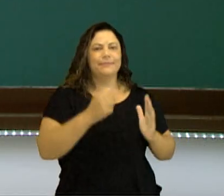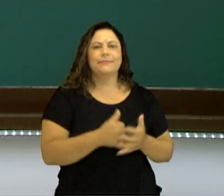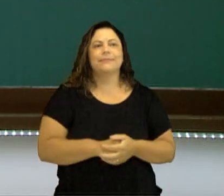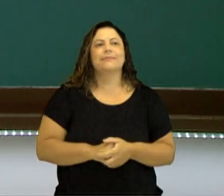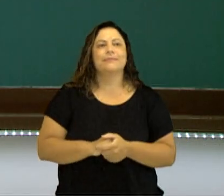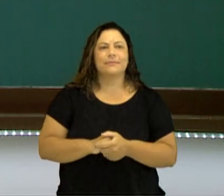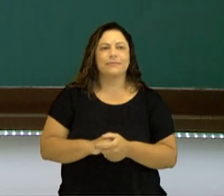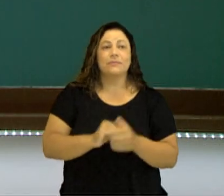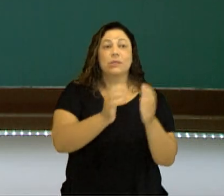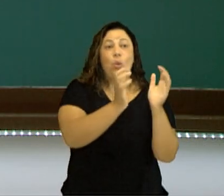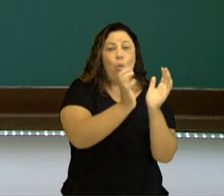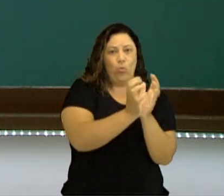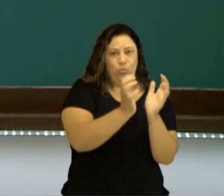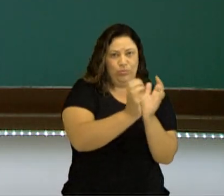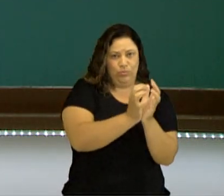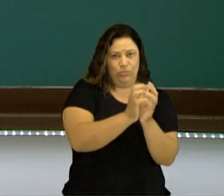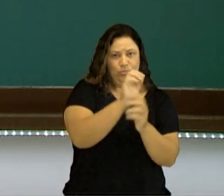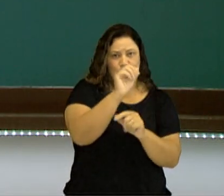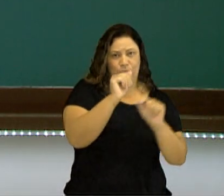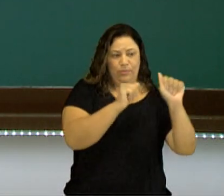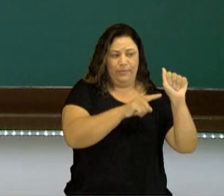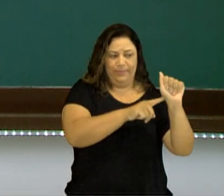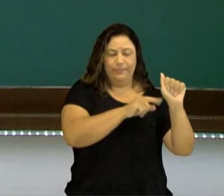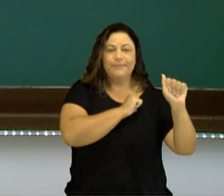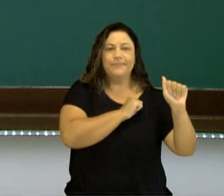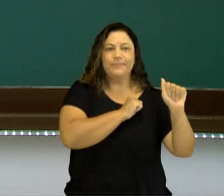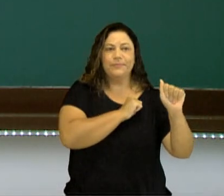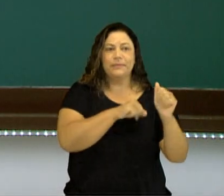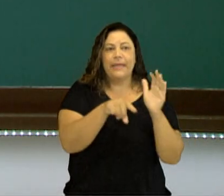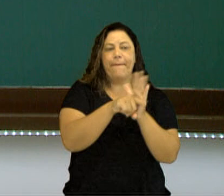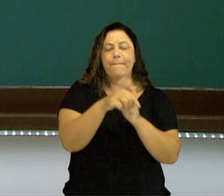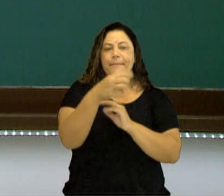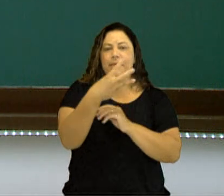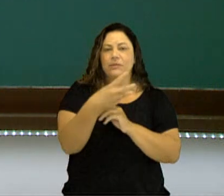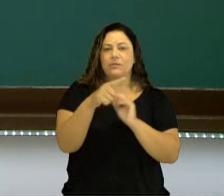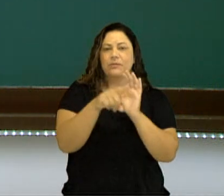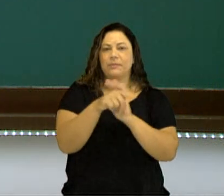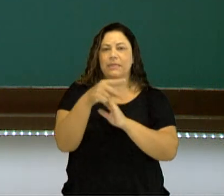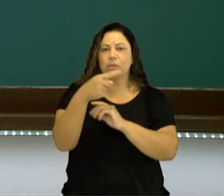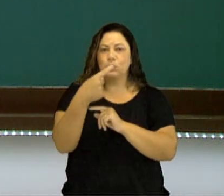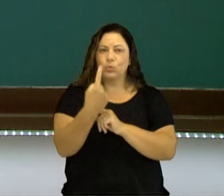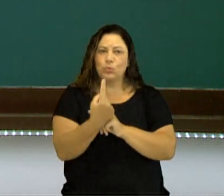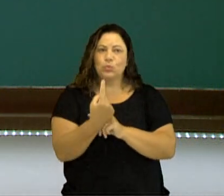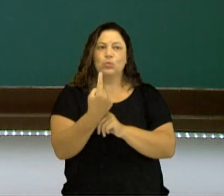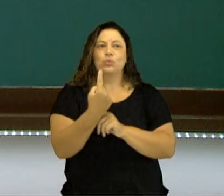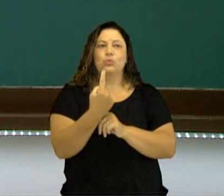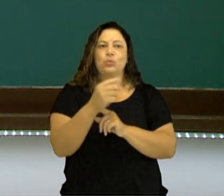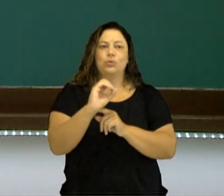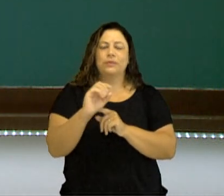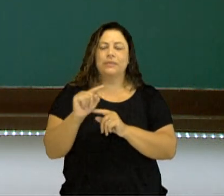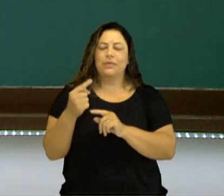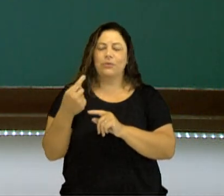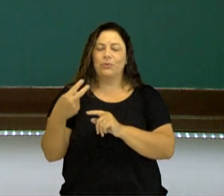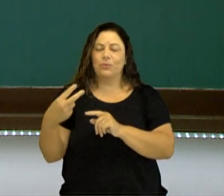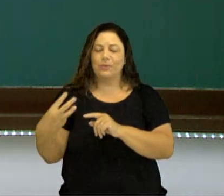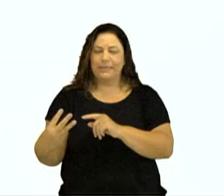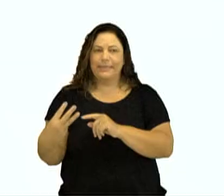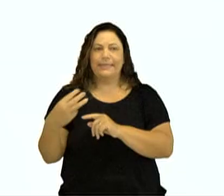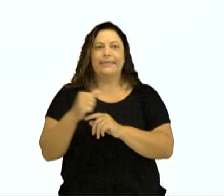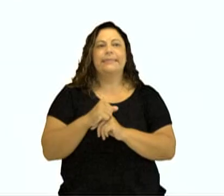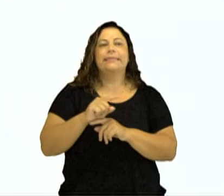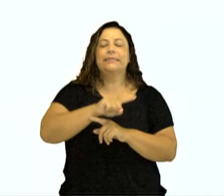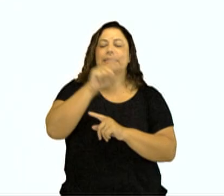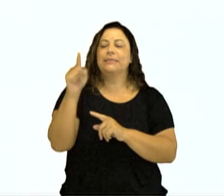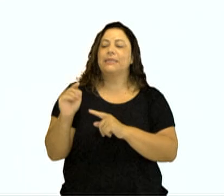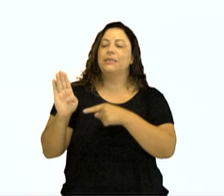os conjuntos A, que tem os valores menos 3, menos 1, 0, 1 e 3, e o conjunto B, com